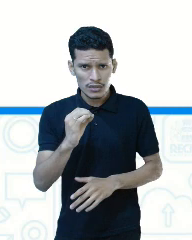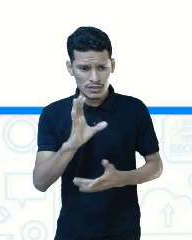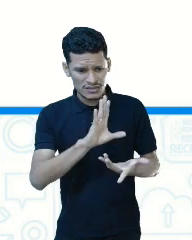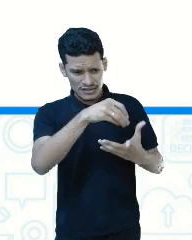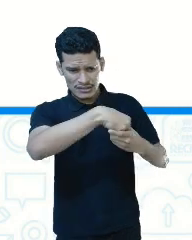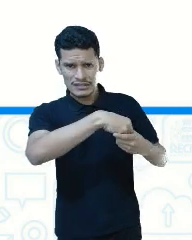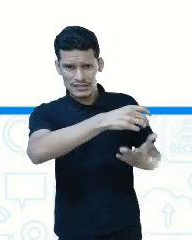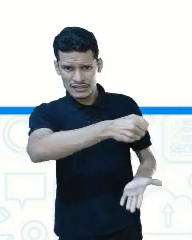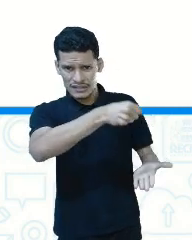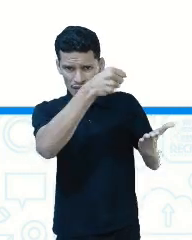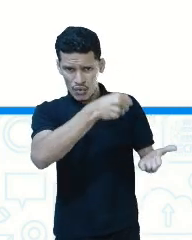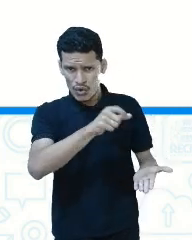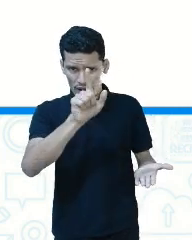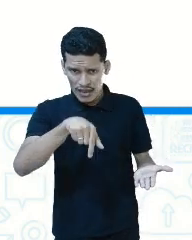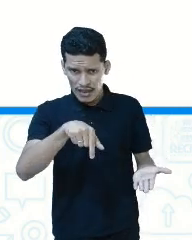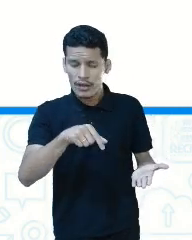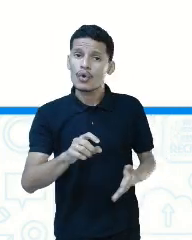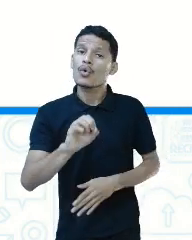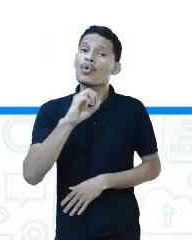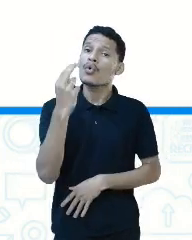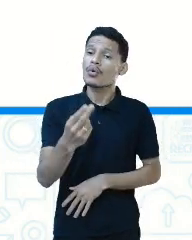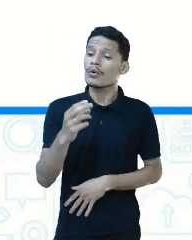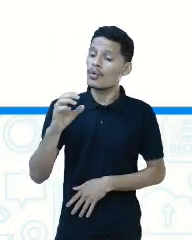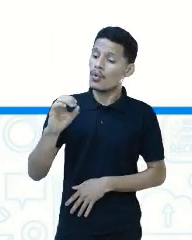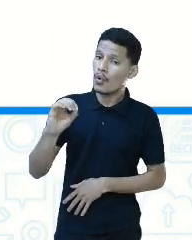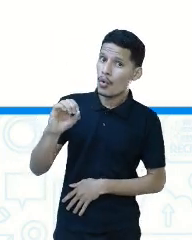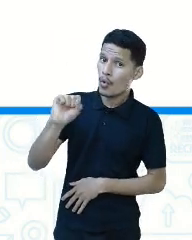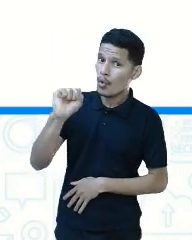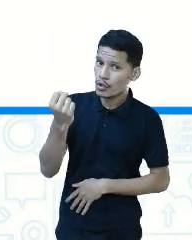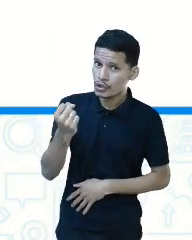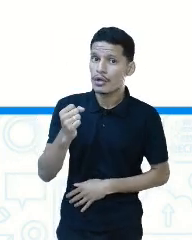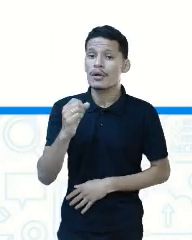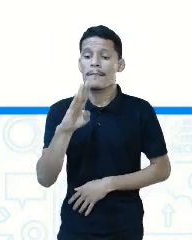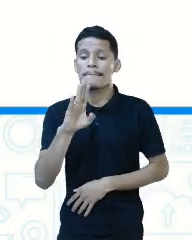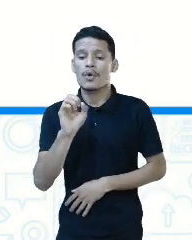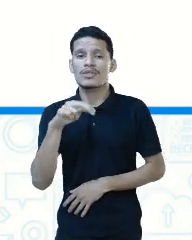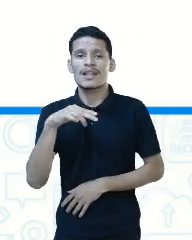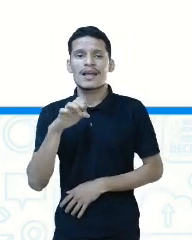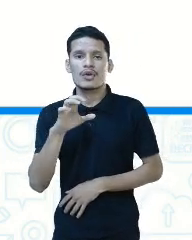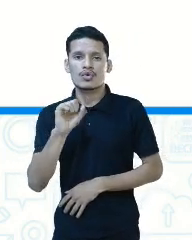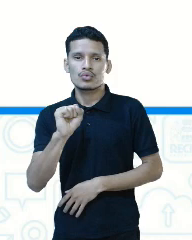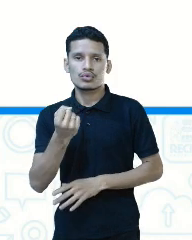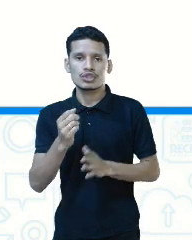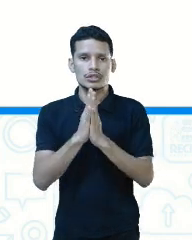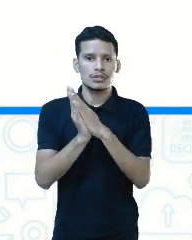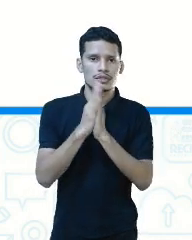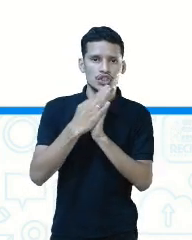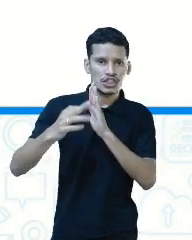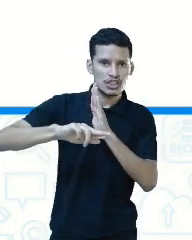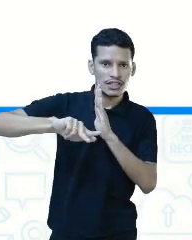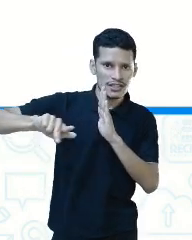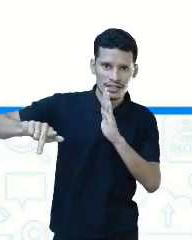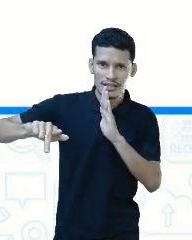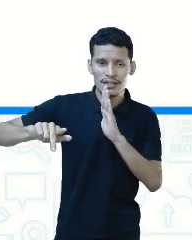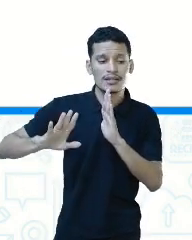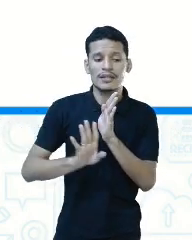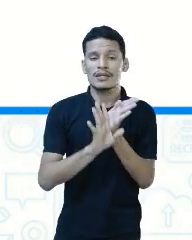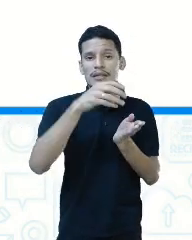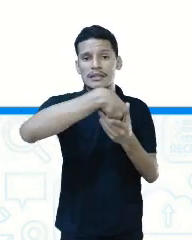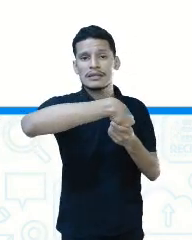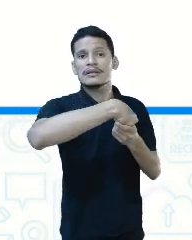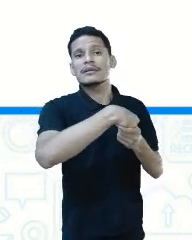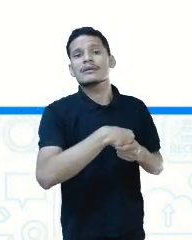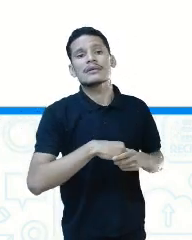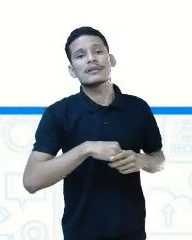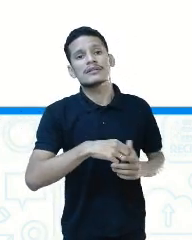assim? Ou você fala, os bonecos estão guardados na sacola? E aí, gente, qual seria a